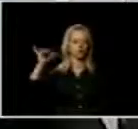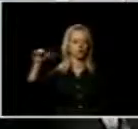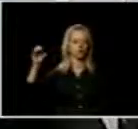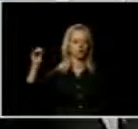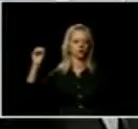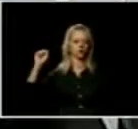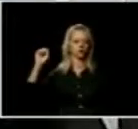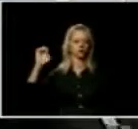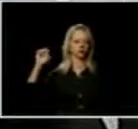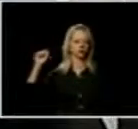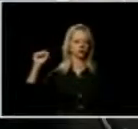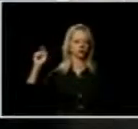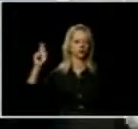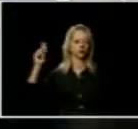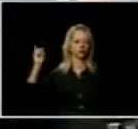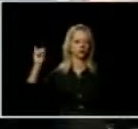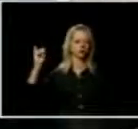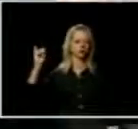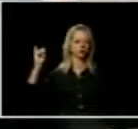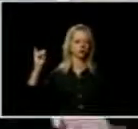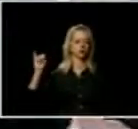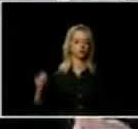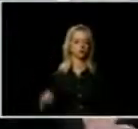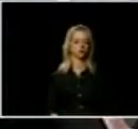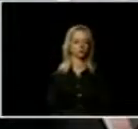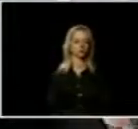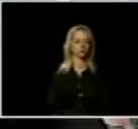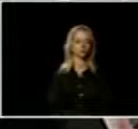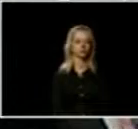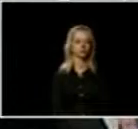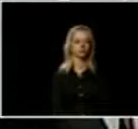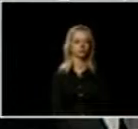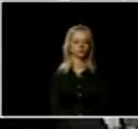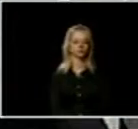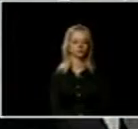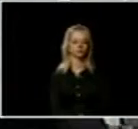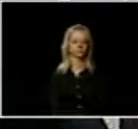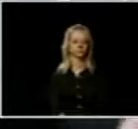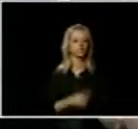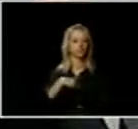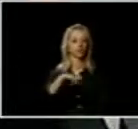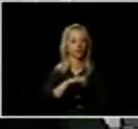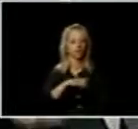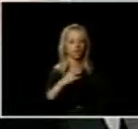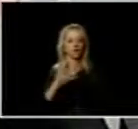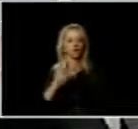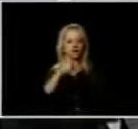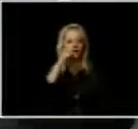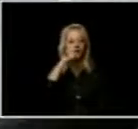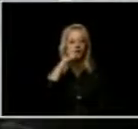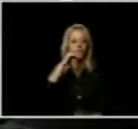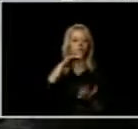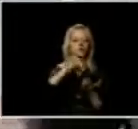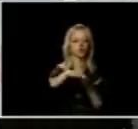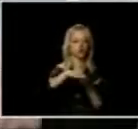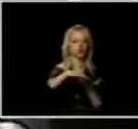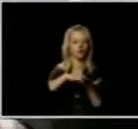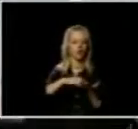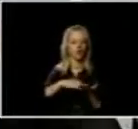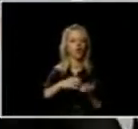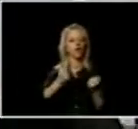um secretário ou uma secretária competente para esta área. O prefeito, ele não pode interferir no